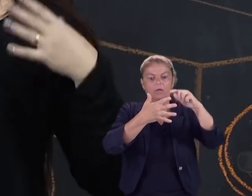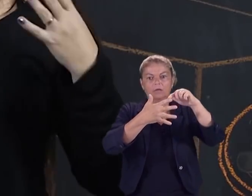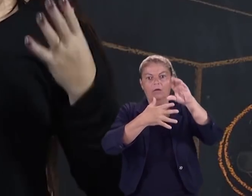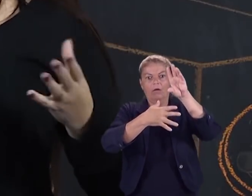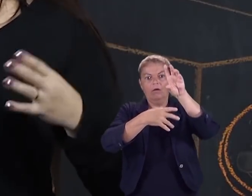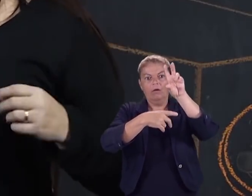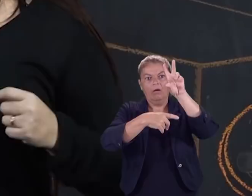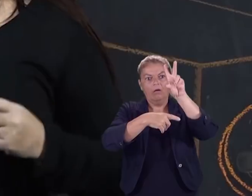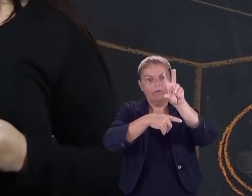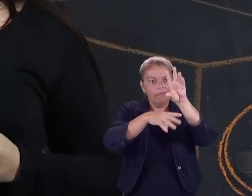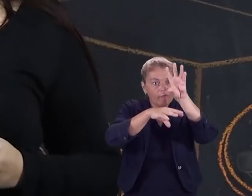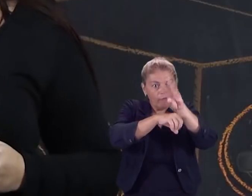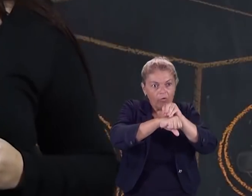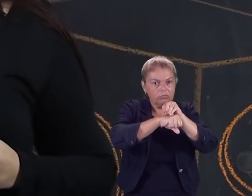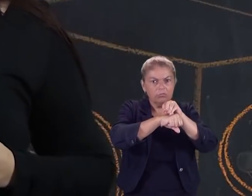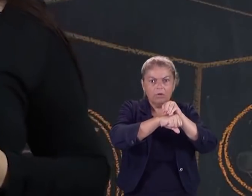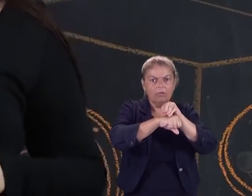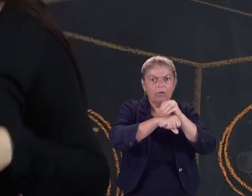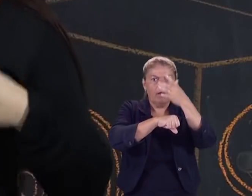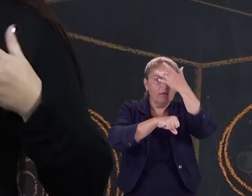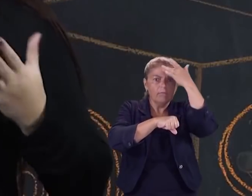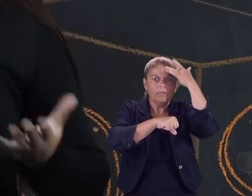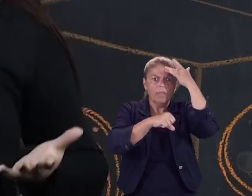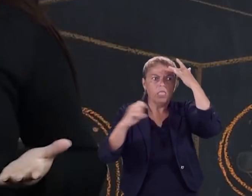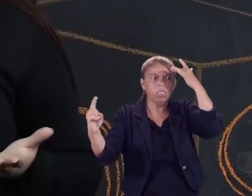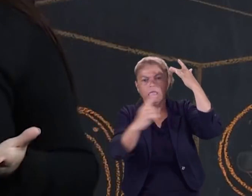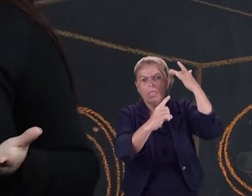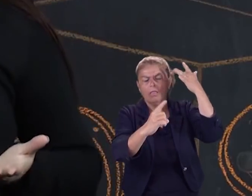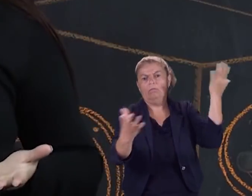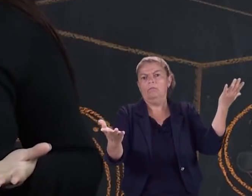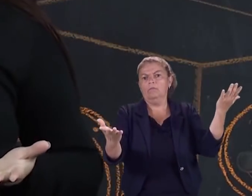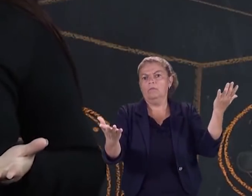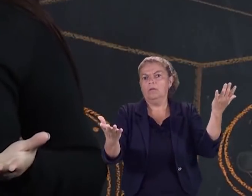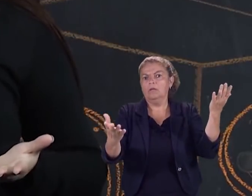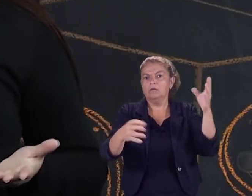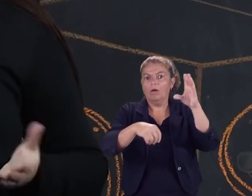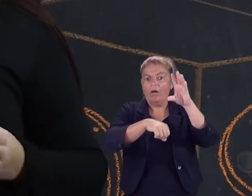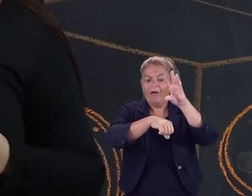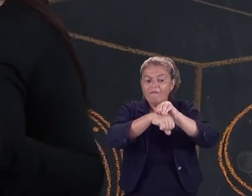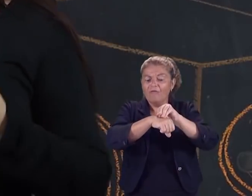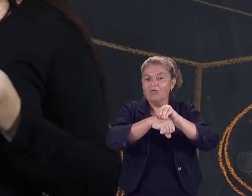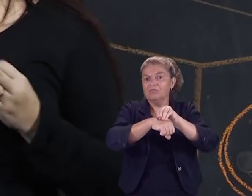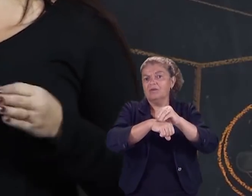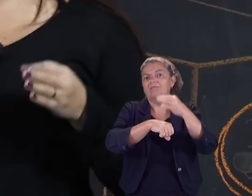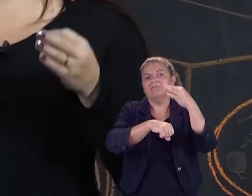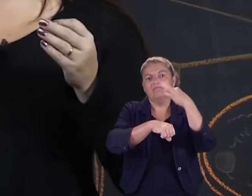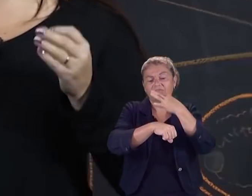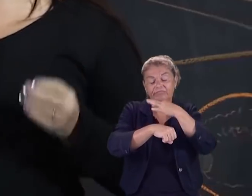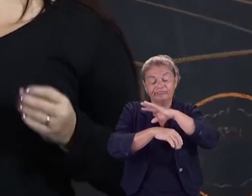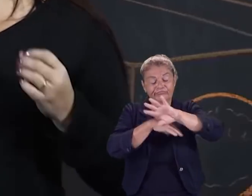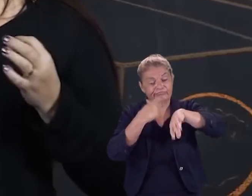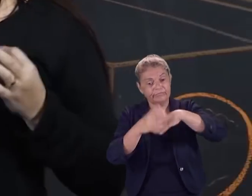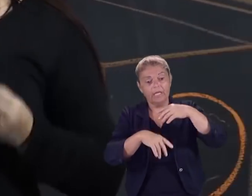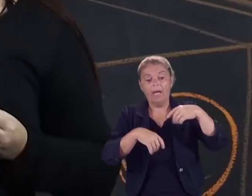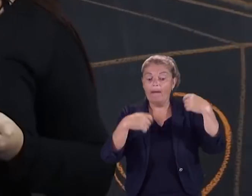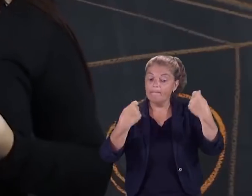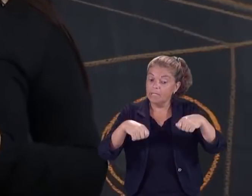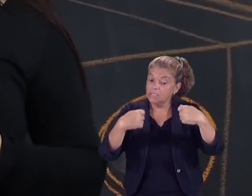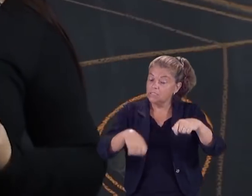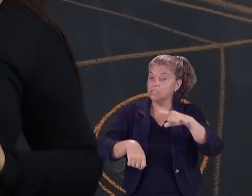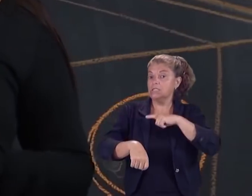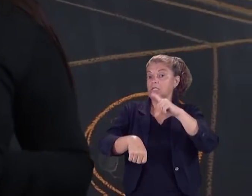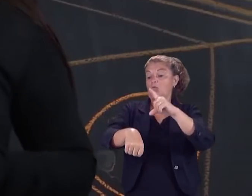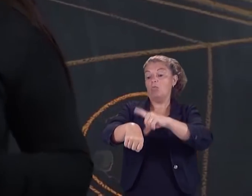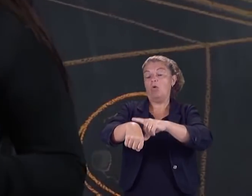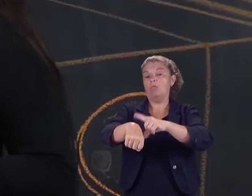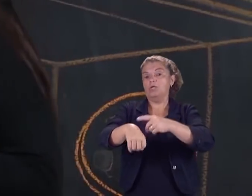história de um cara que passou na frente da fotografia e ela nunca mais será a mesma, certo? Então, tem a questão do instante, do momento, e é